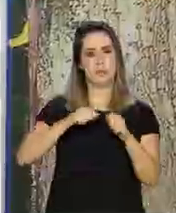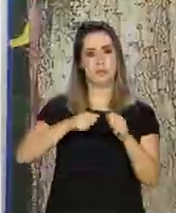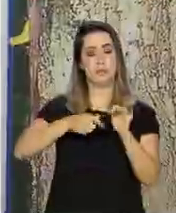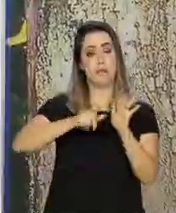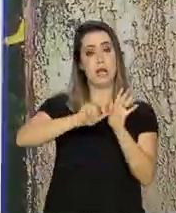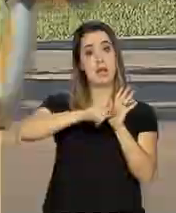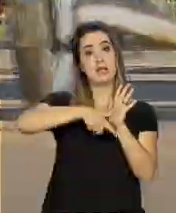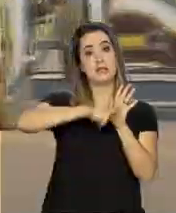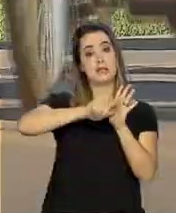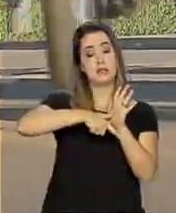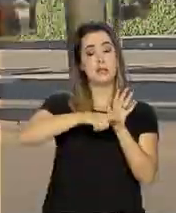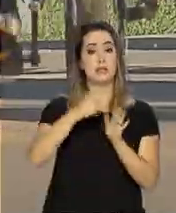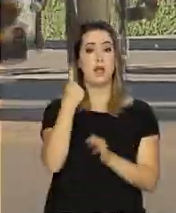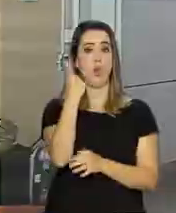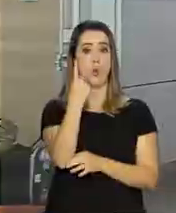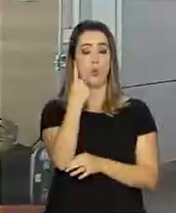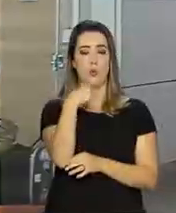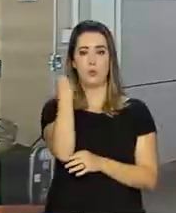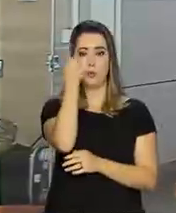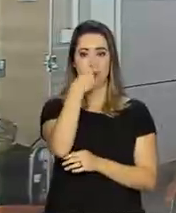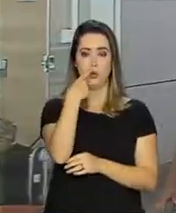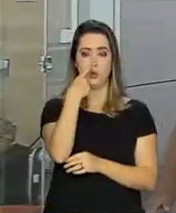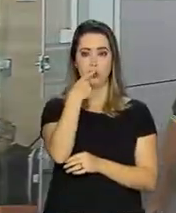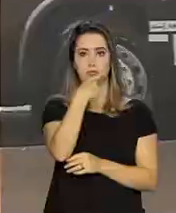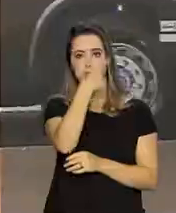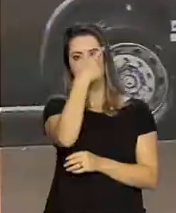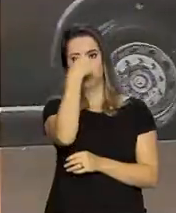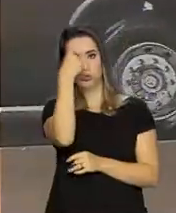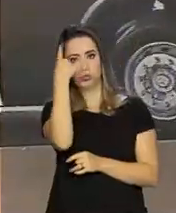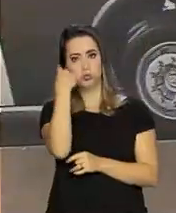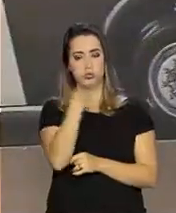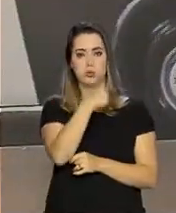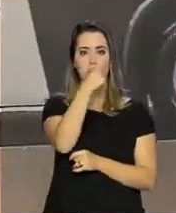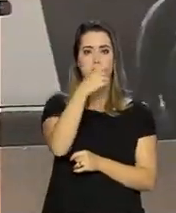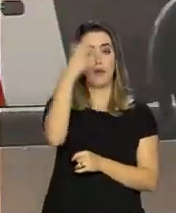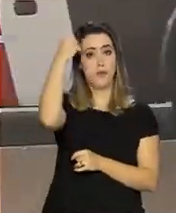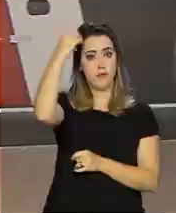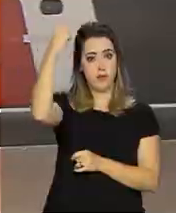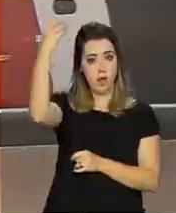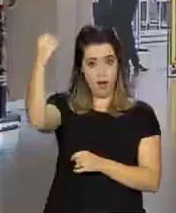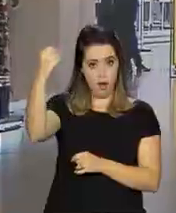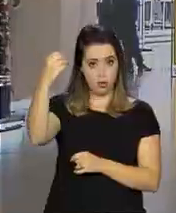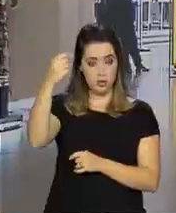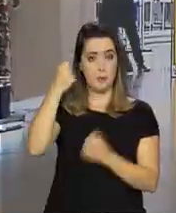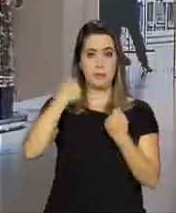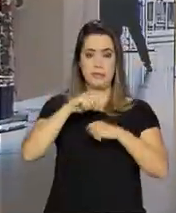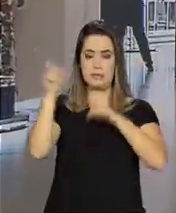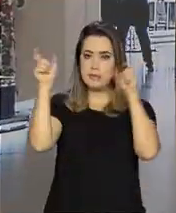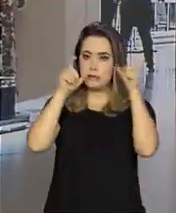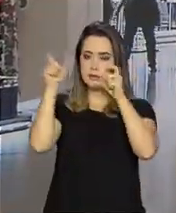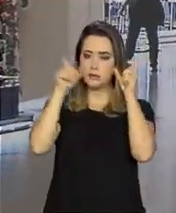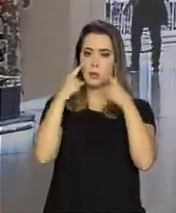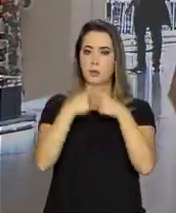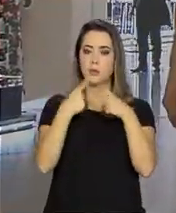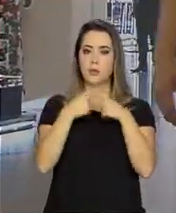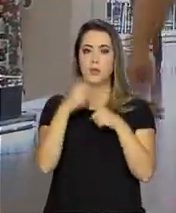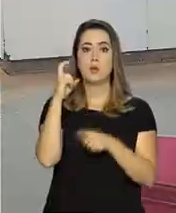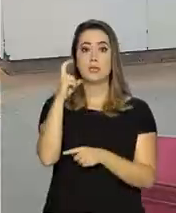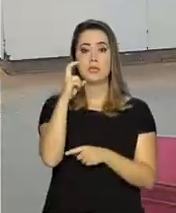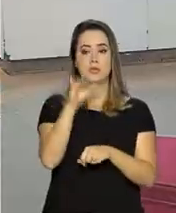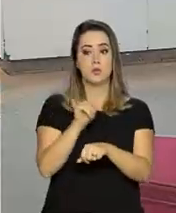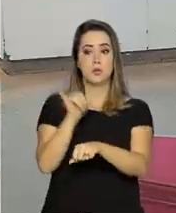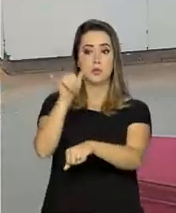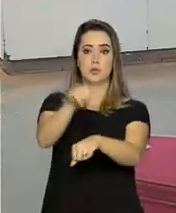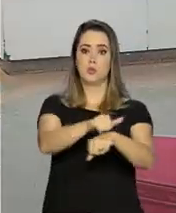seus relógios em 1 hora. Para quem tem viagens marcadas, é bom ficar atento, porque os 55 aeroportos